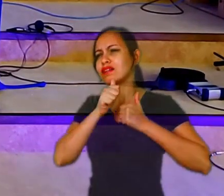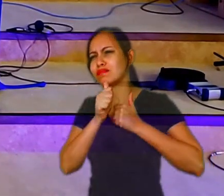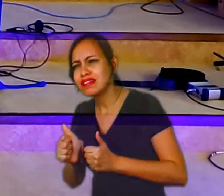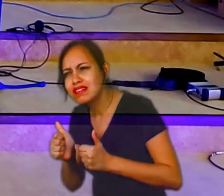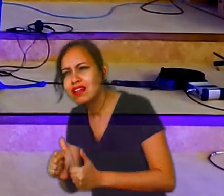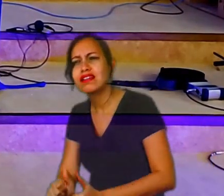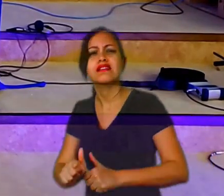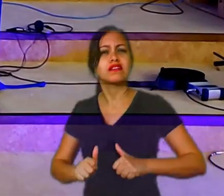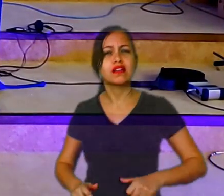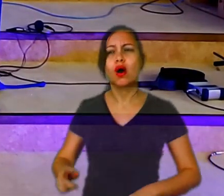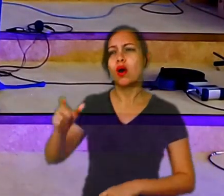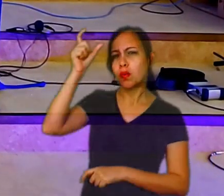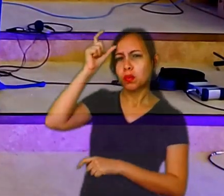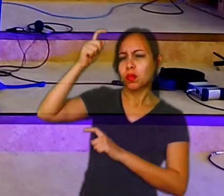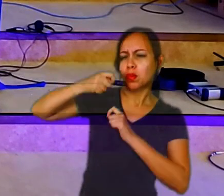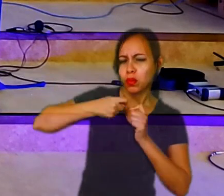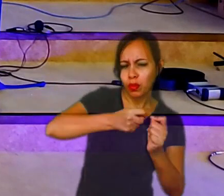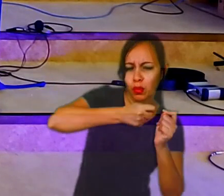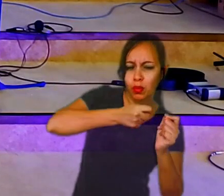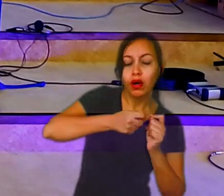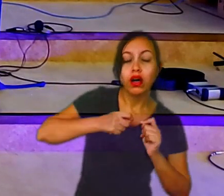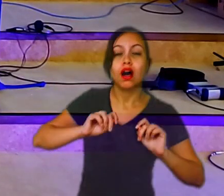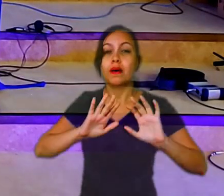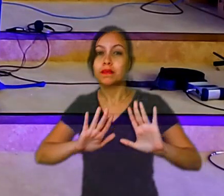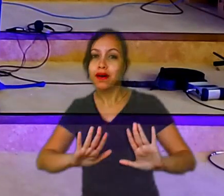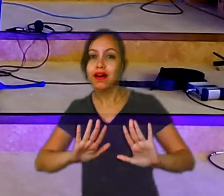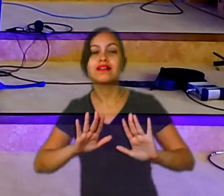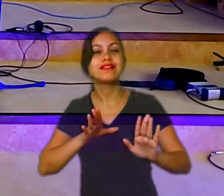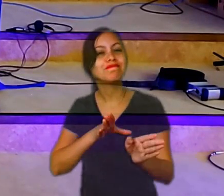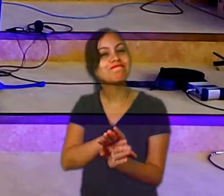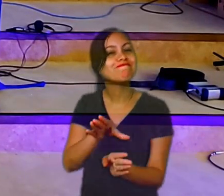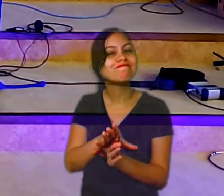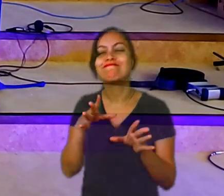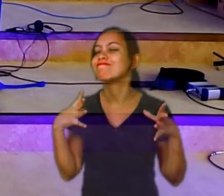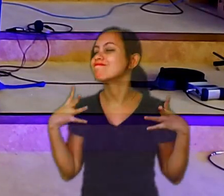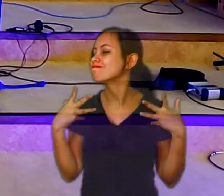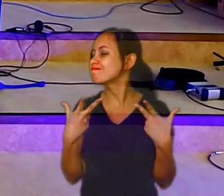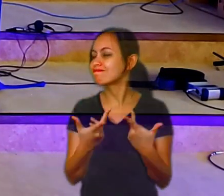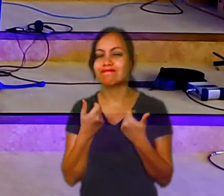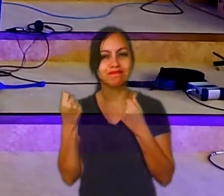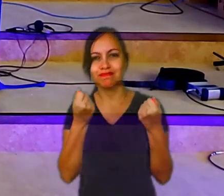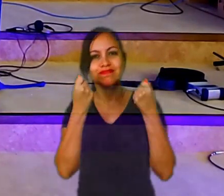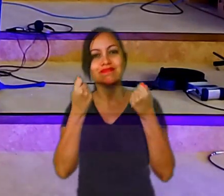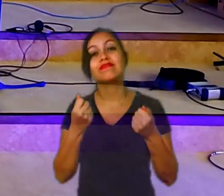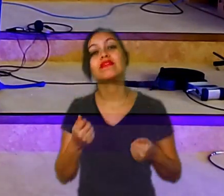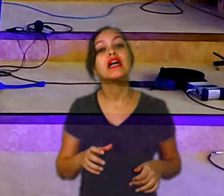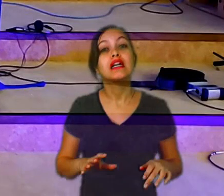perseguições, ataque do inimigo. Mas ele faz uma recomendação maravilhosa,